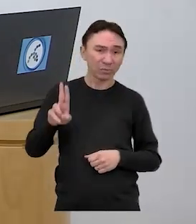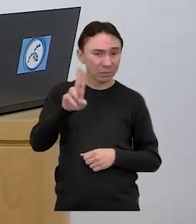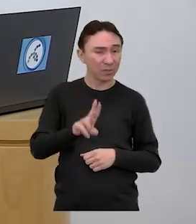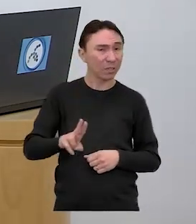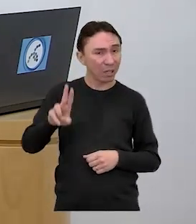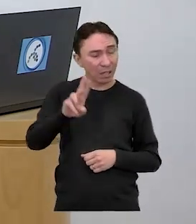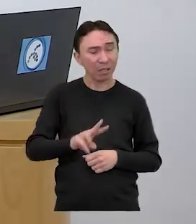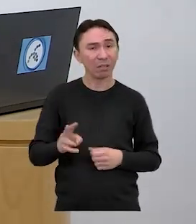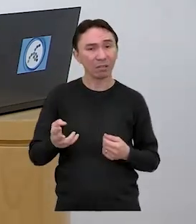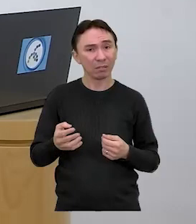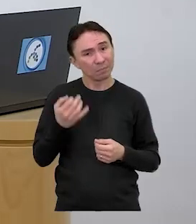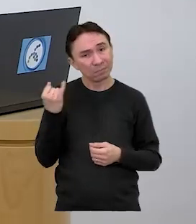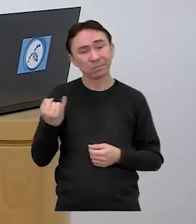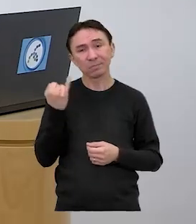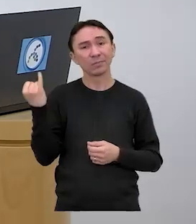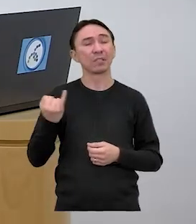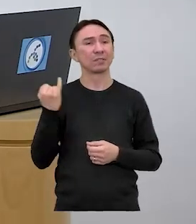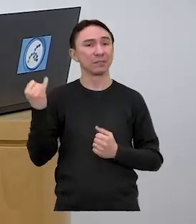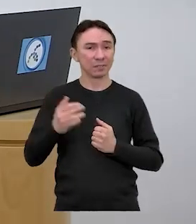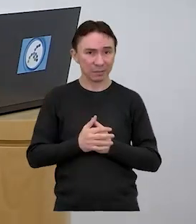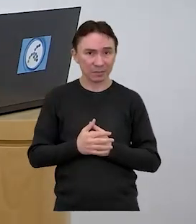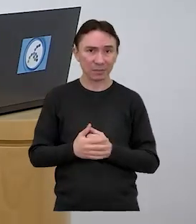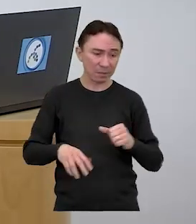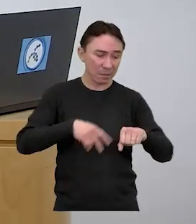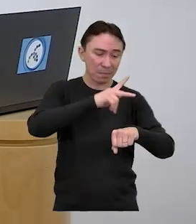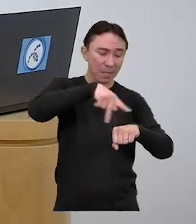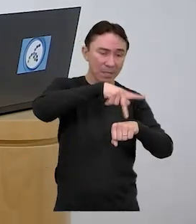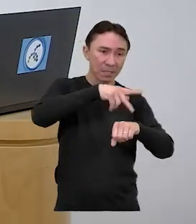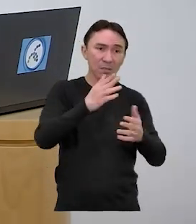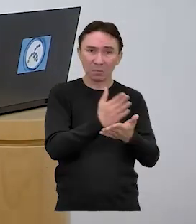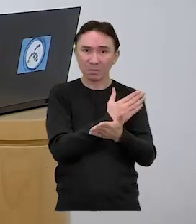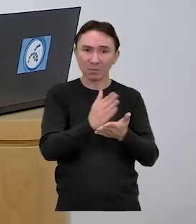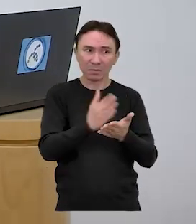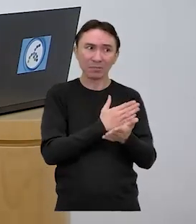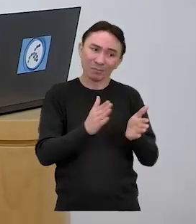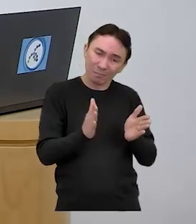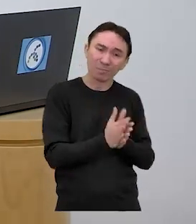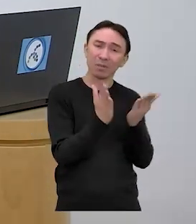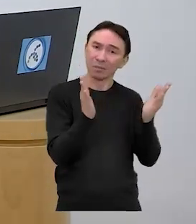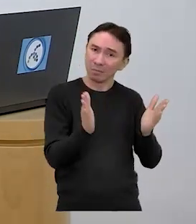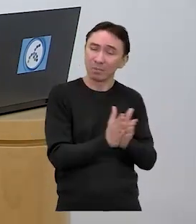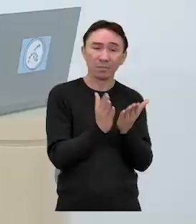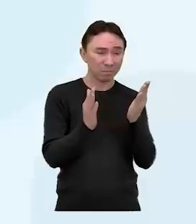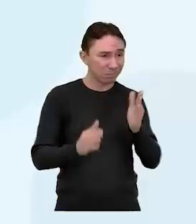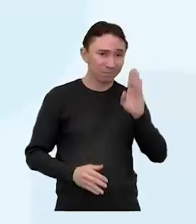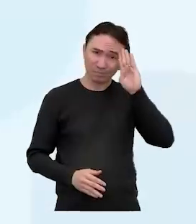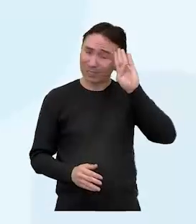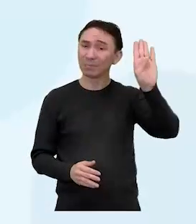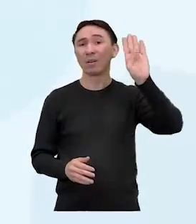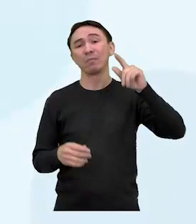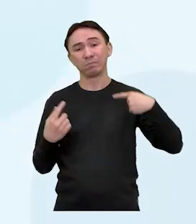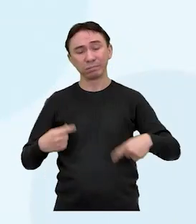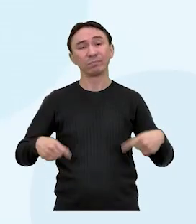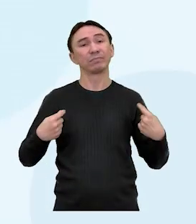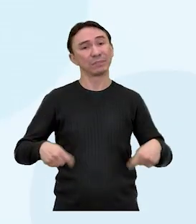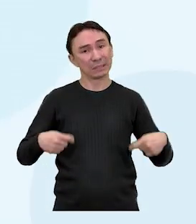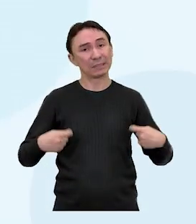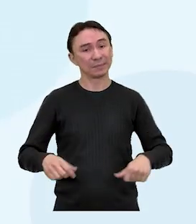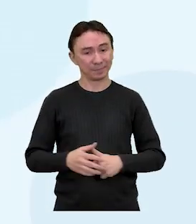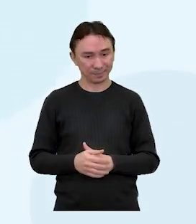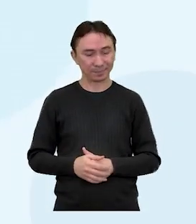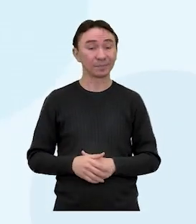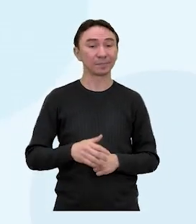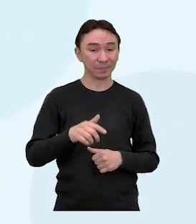usufruir aí, principalmente países aí com menor poder aquisitivo, tá certo? Vamos lá para a próxima tela para fazer, né,